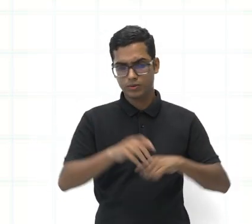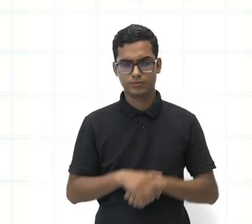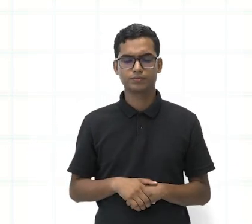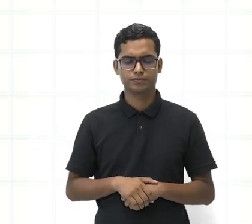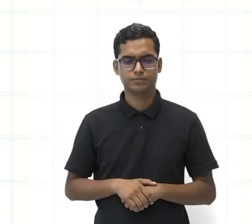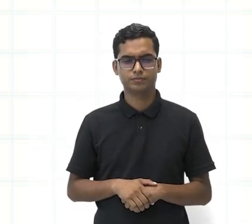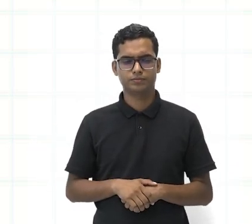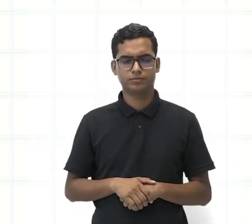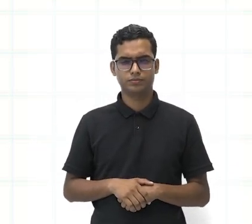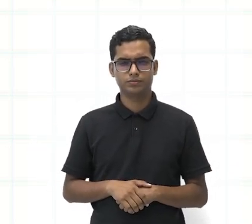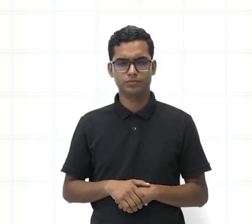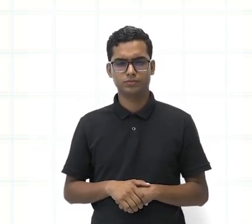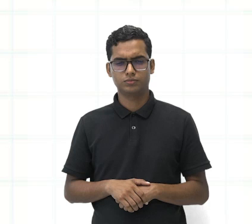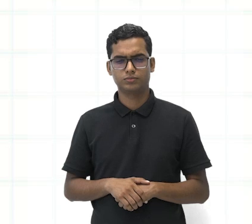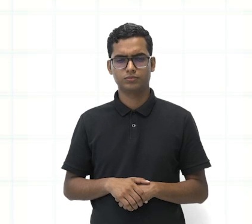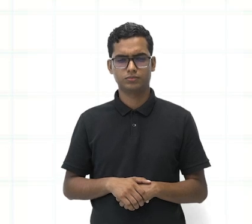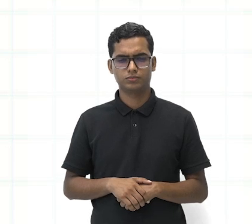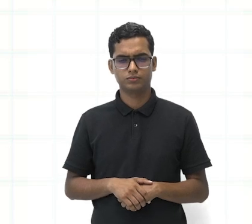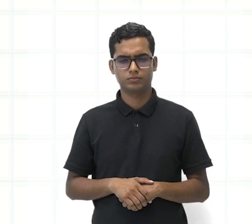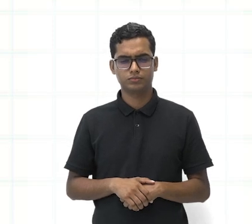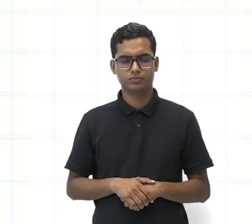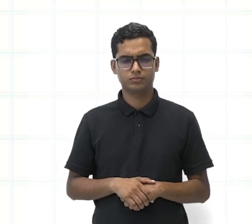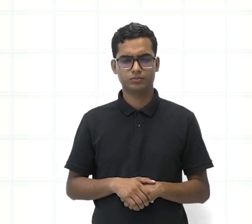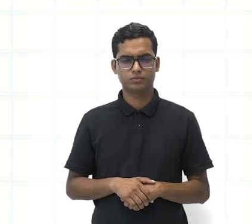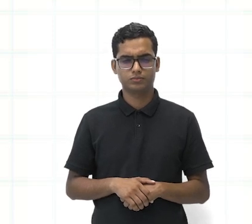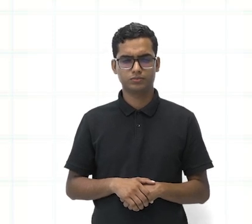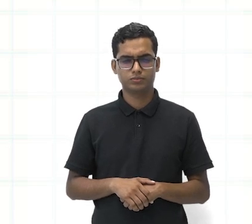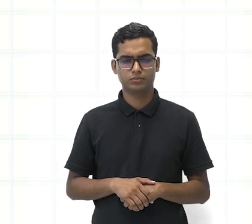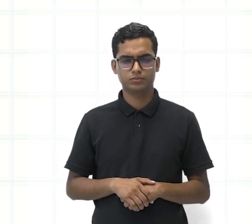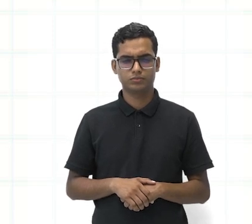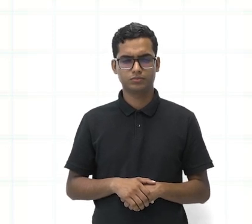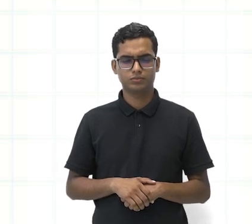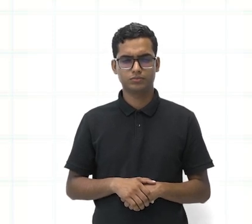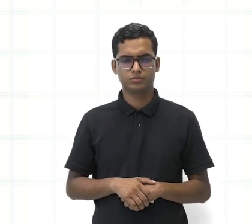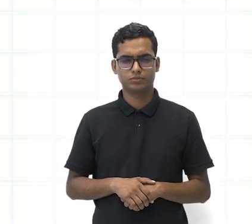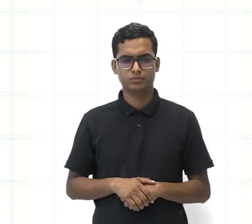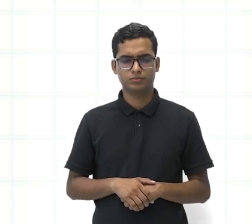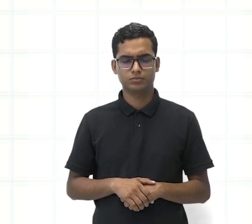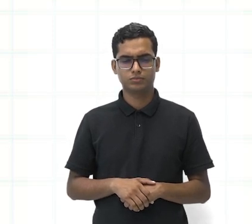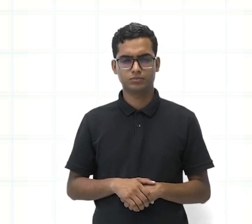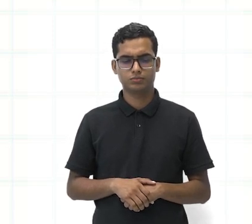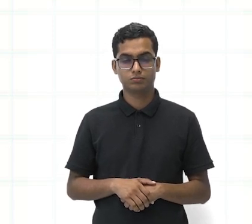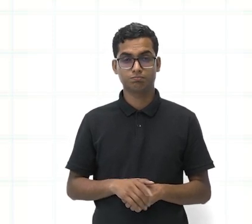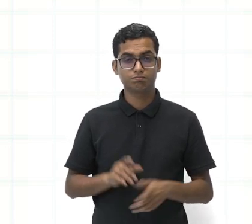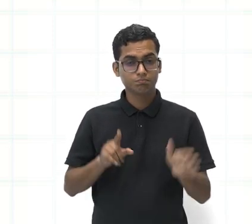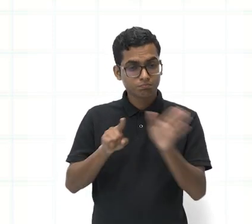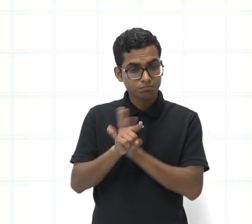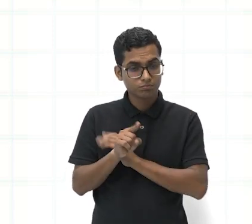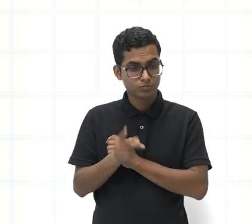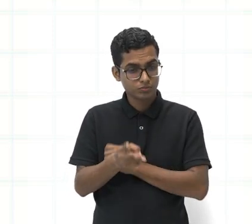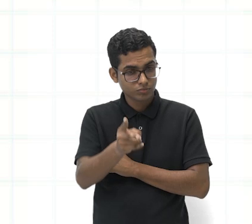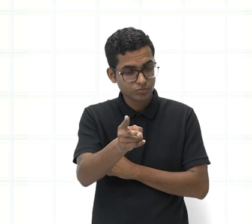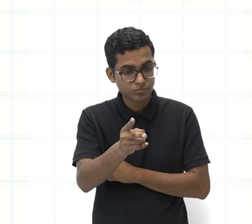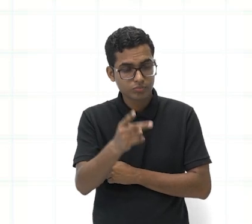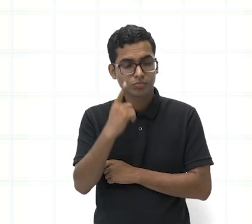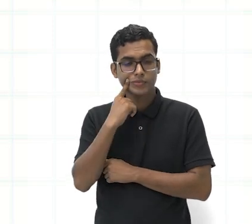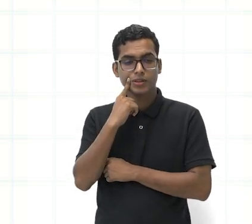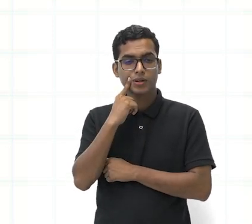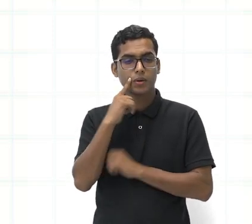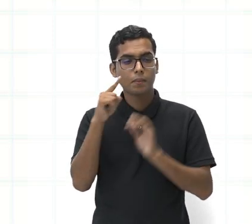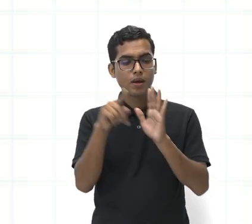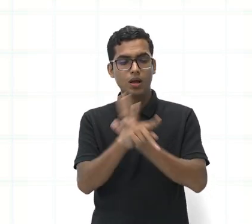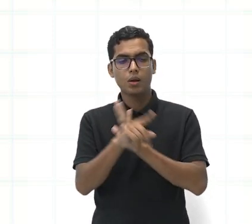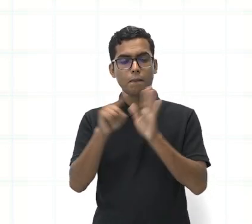significa onde. E aqui, gente, quando eu pergunto where are you from, de onde você é, eu estou dizendo assim, desde o seu local, da